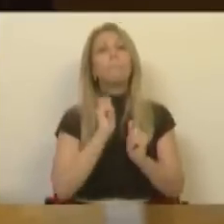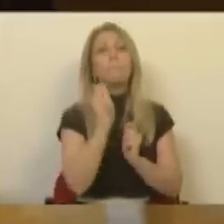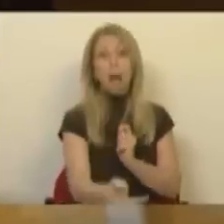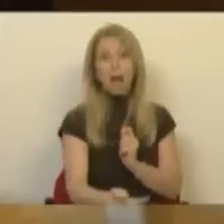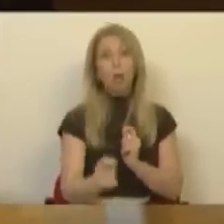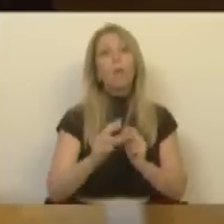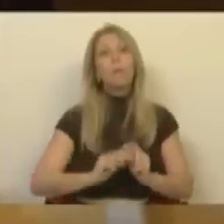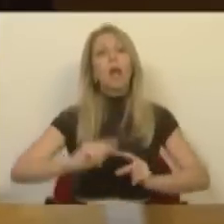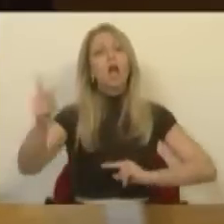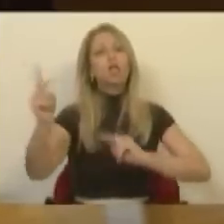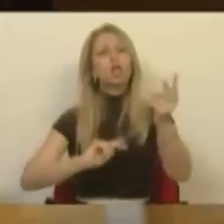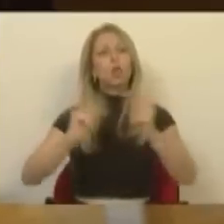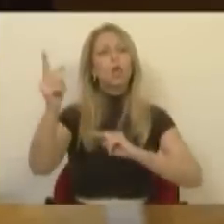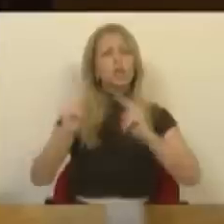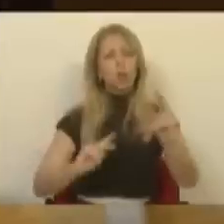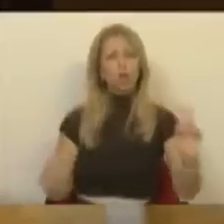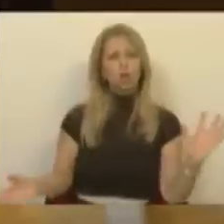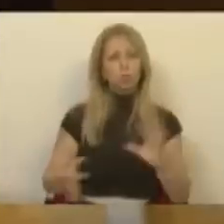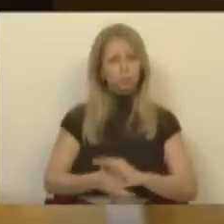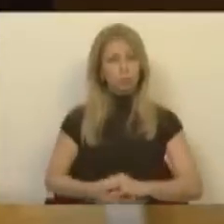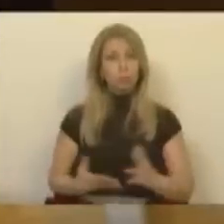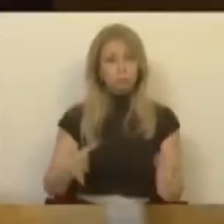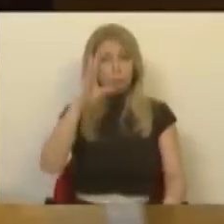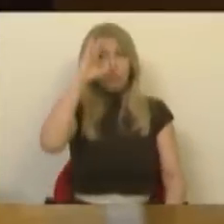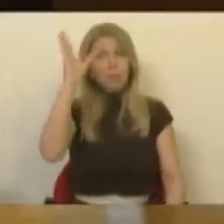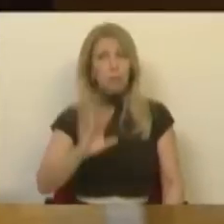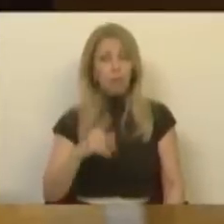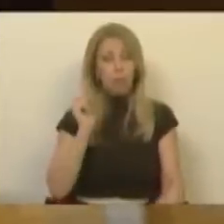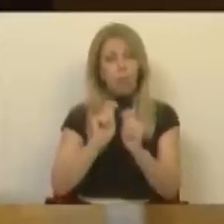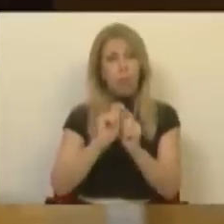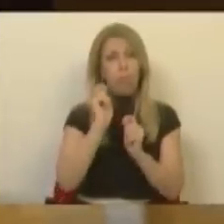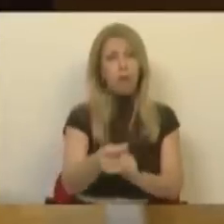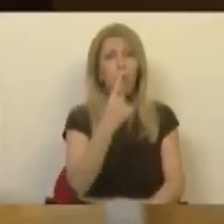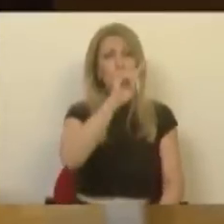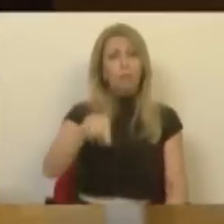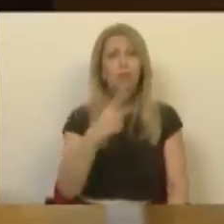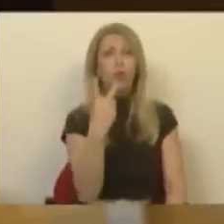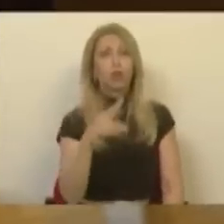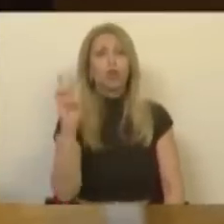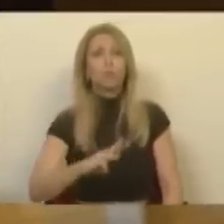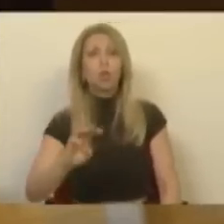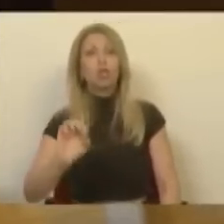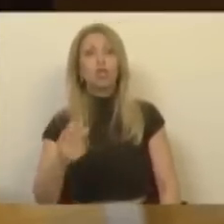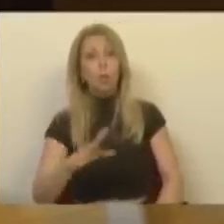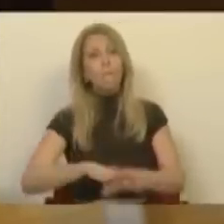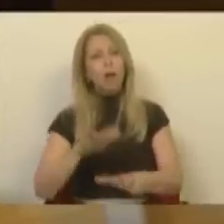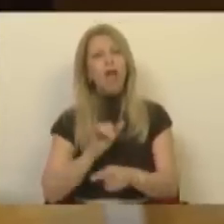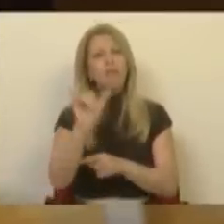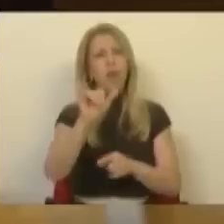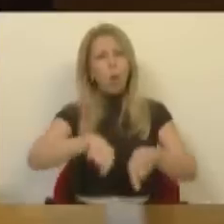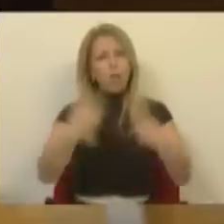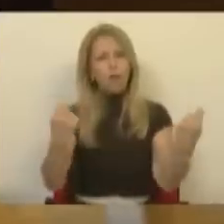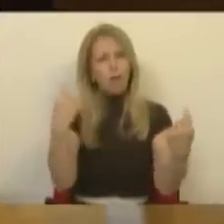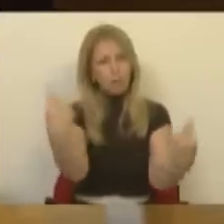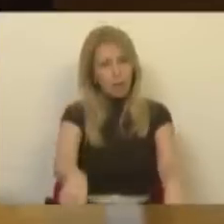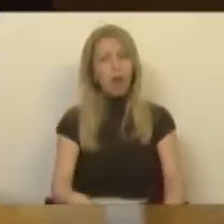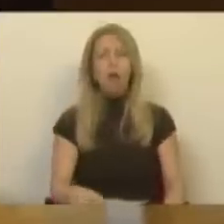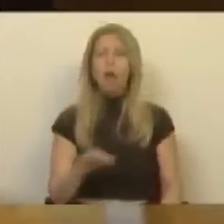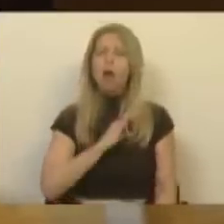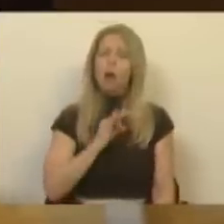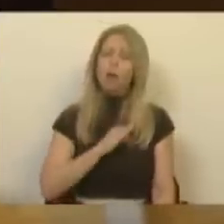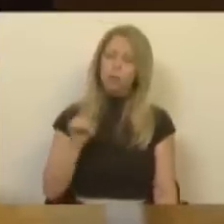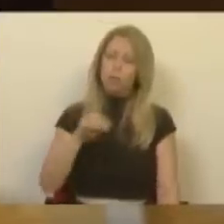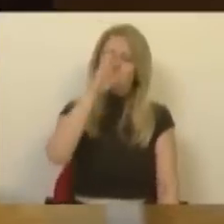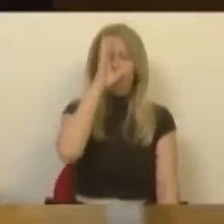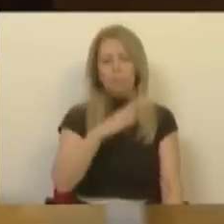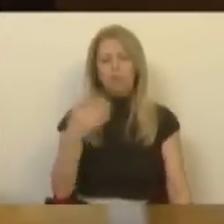deslocar e sabemos que temos a pagar 1,2 milhões por mês por Aviões avariados ou sobrenome isto eu acho que há uma pergunta que os